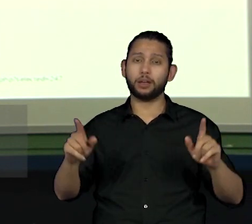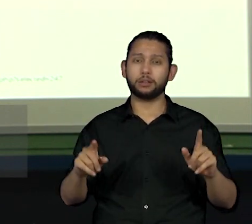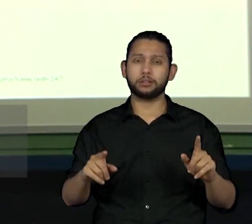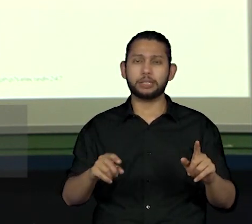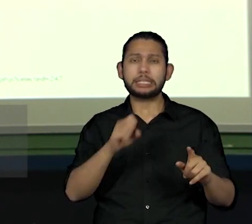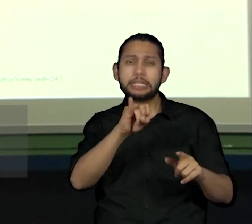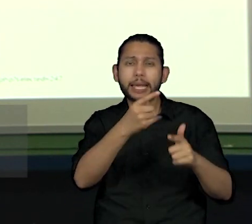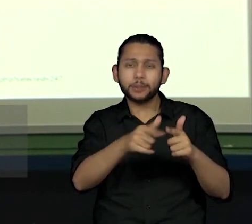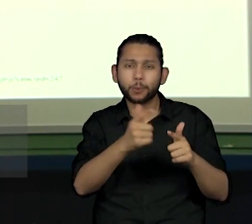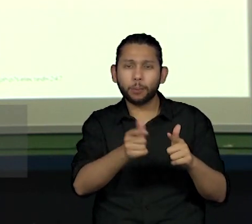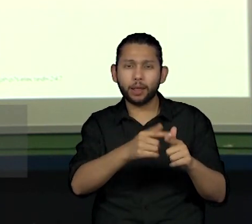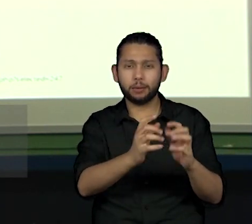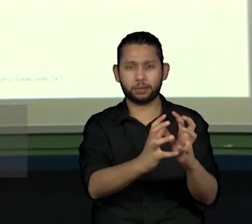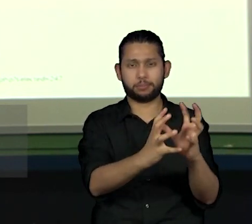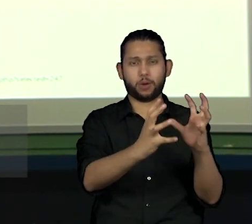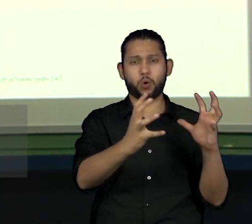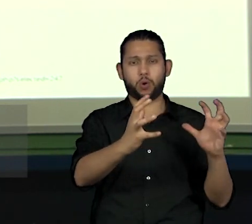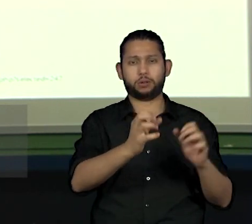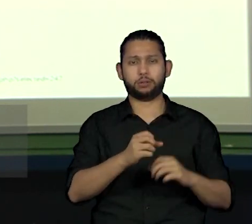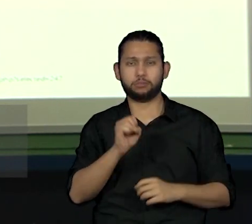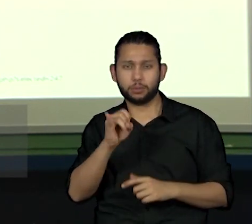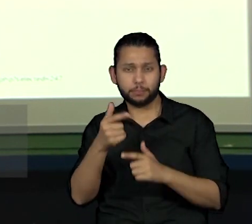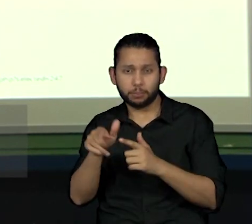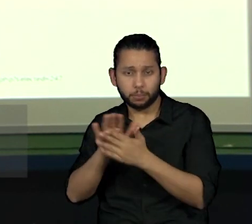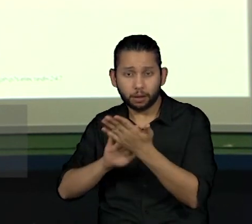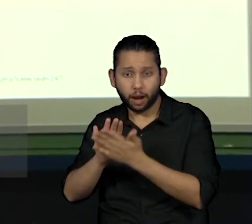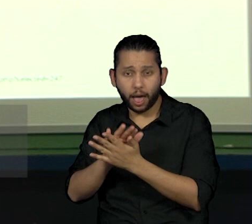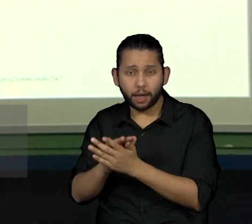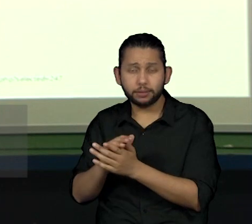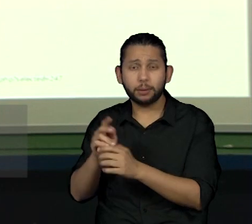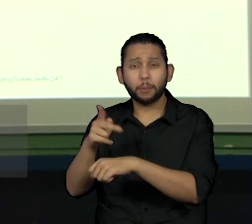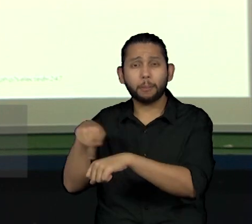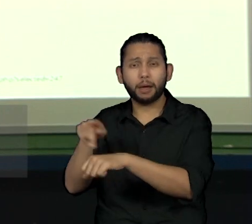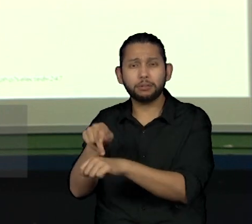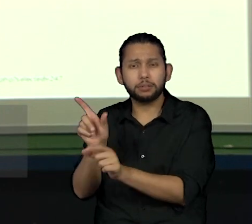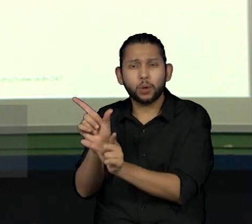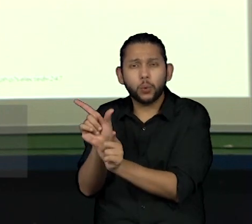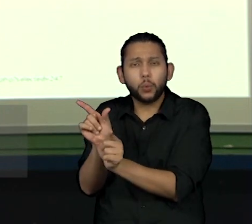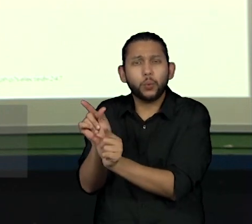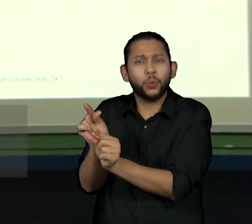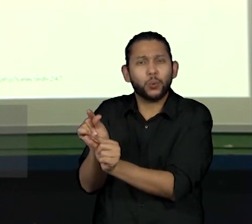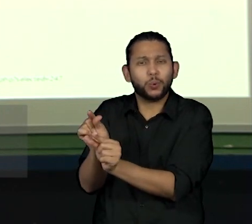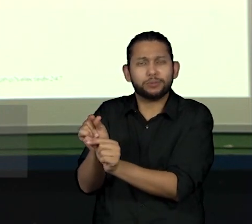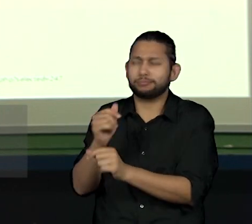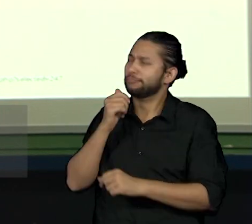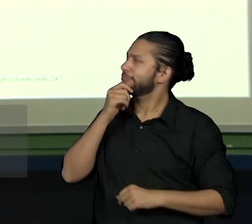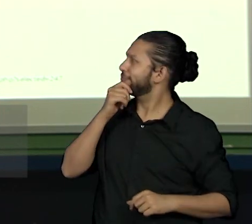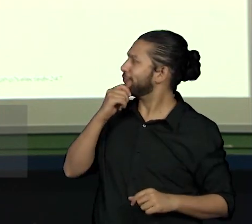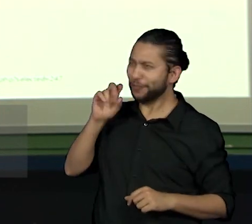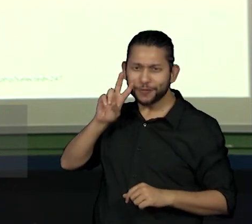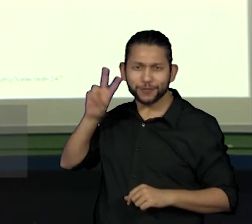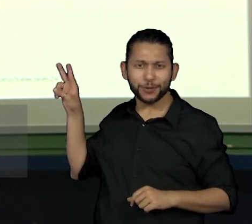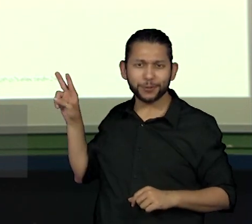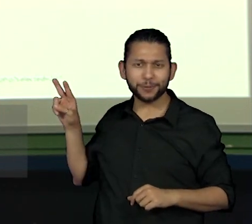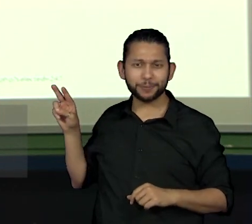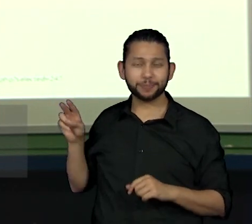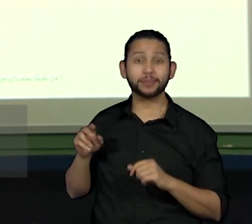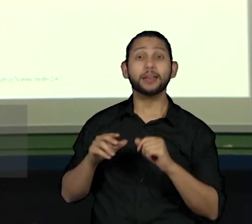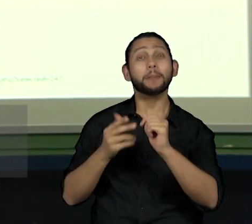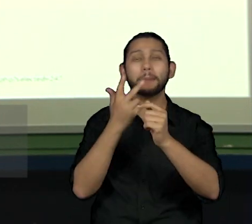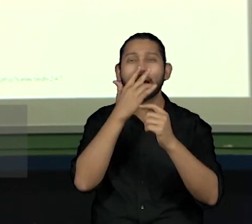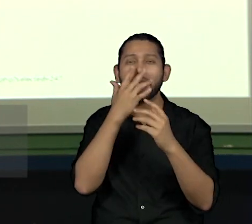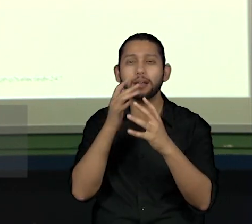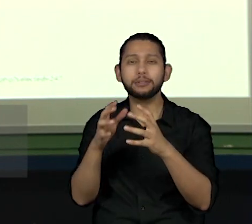lá falava que é uma anamorfose. Professor, mas esse mapa é todo esquisito. Não é que ele é esquisito, ele foi distorcido